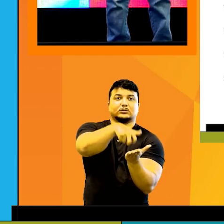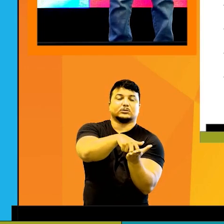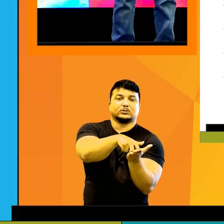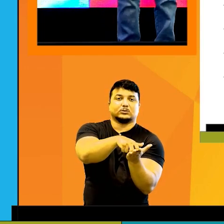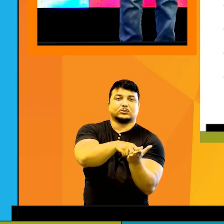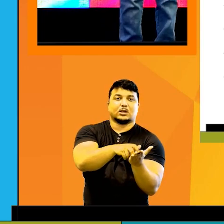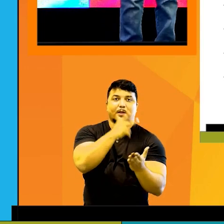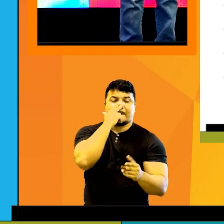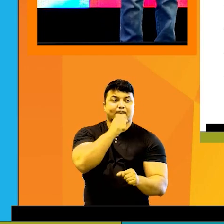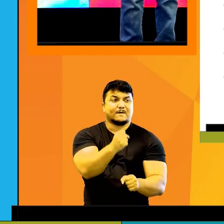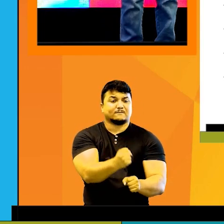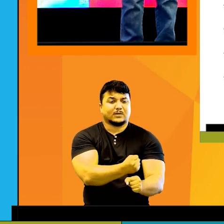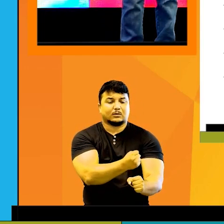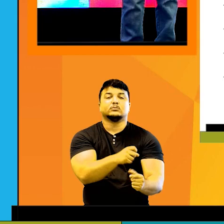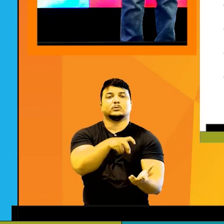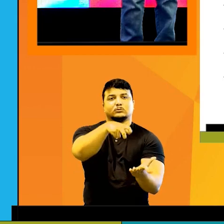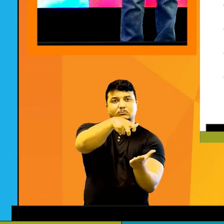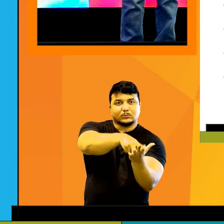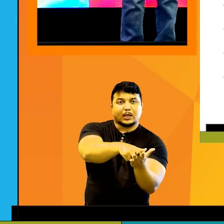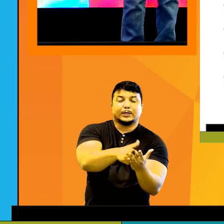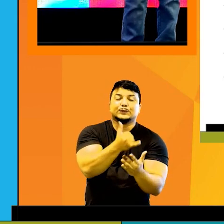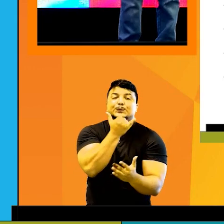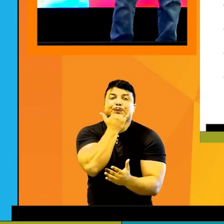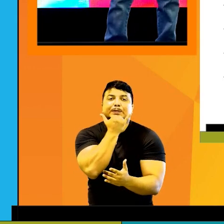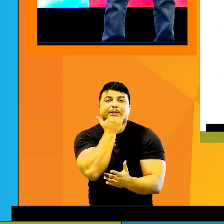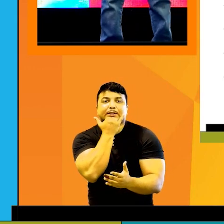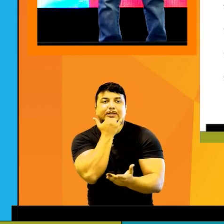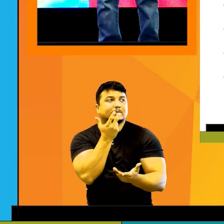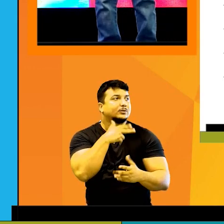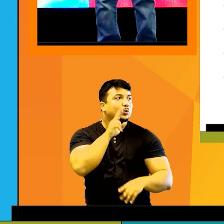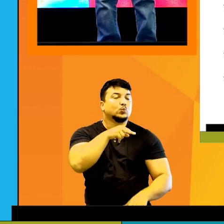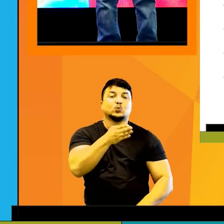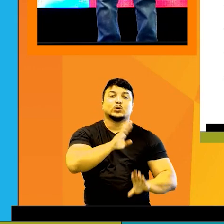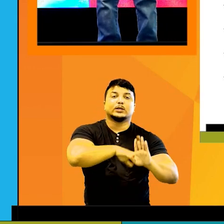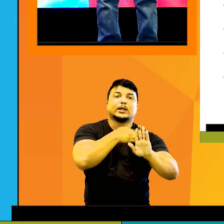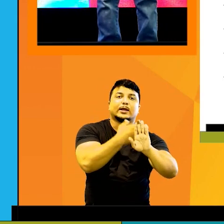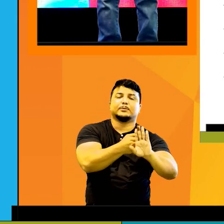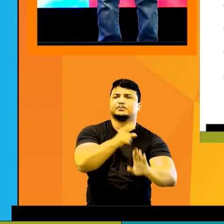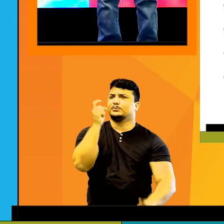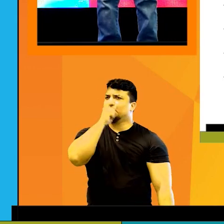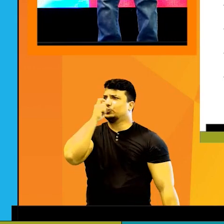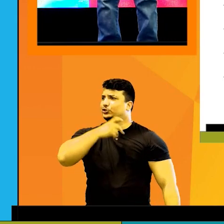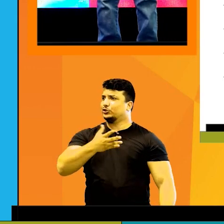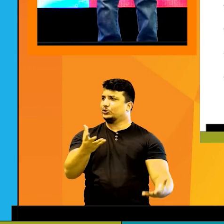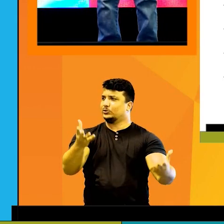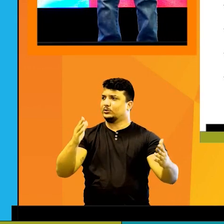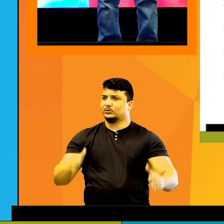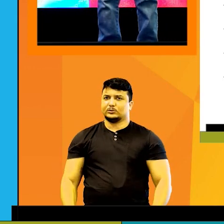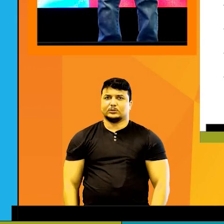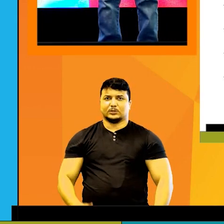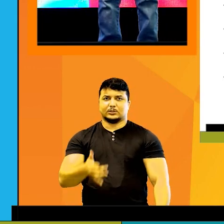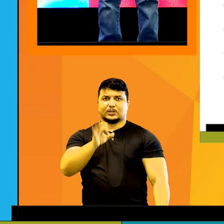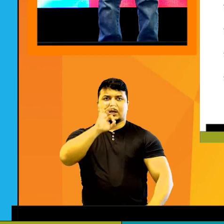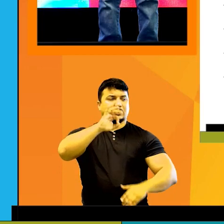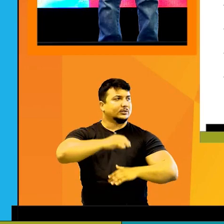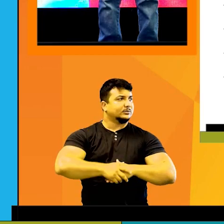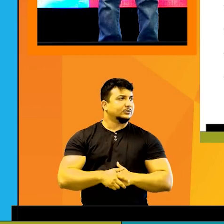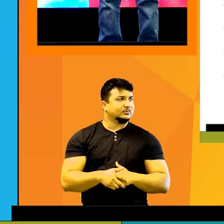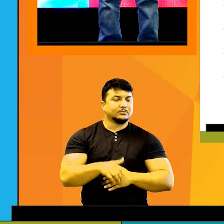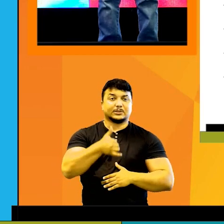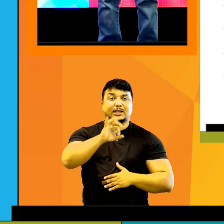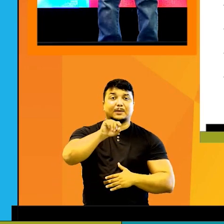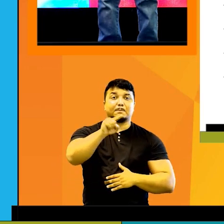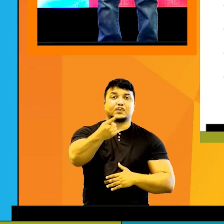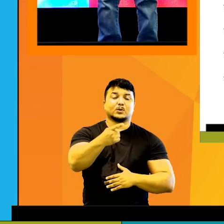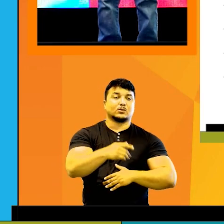Mesmo falsos, mas se ajoelhavam, pediam perdão, eu nunca te traí, mentira, 10, viu, amantes,